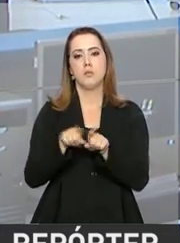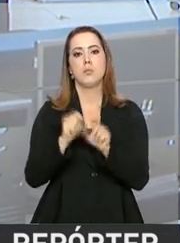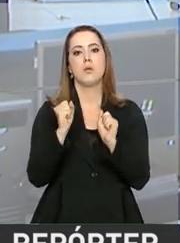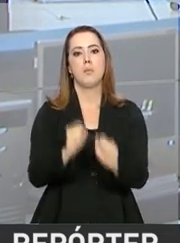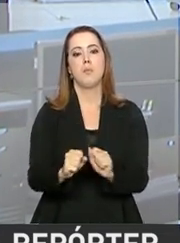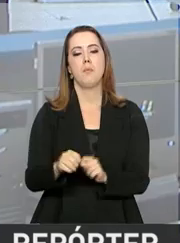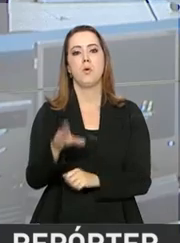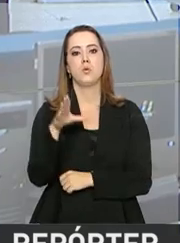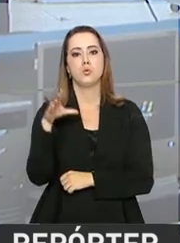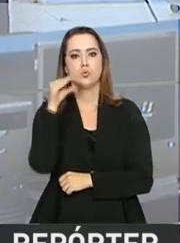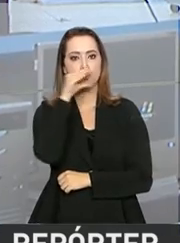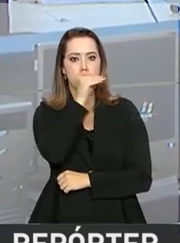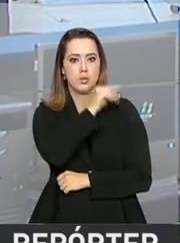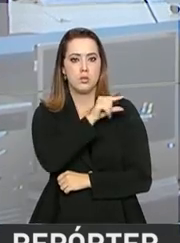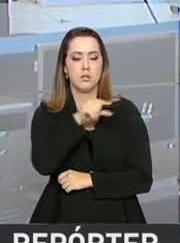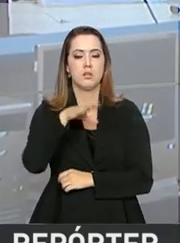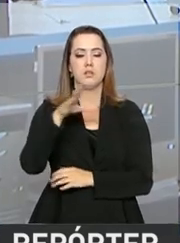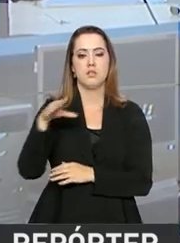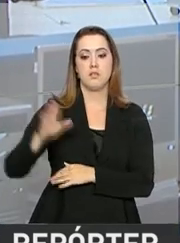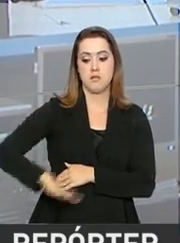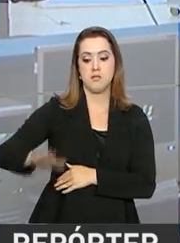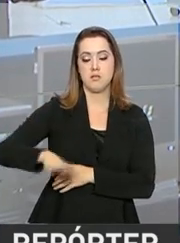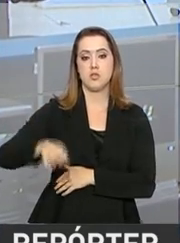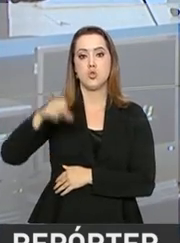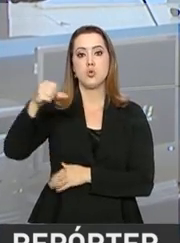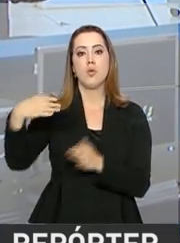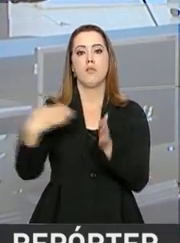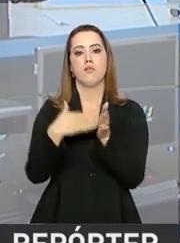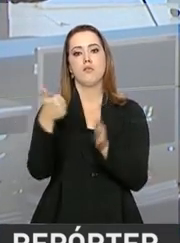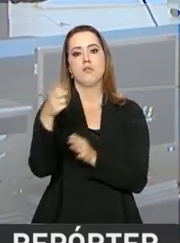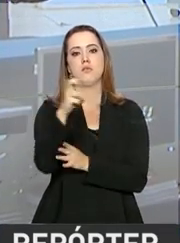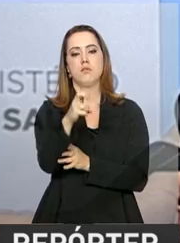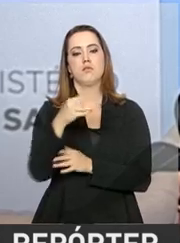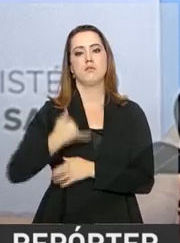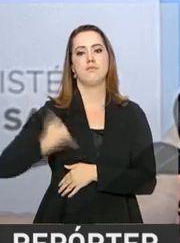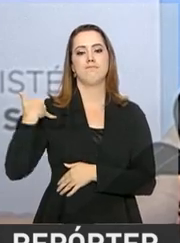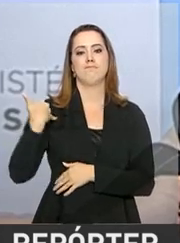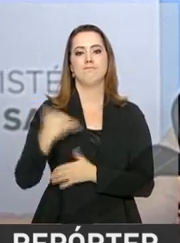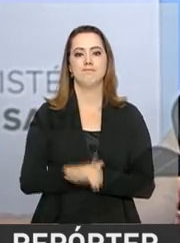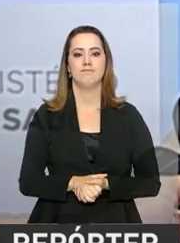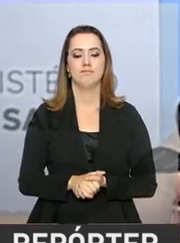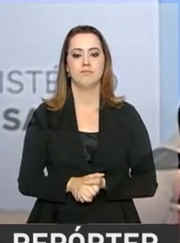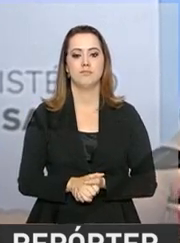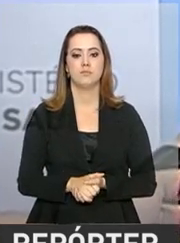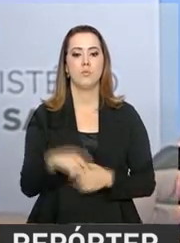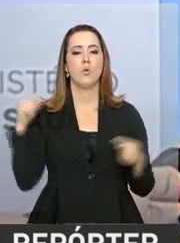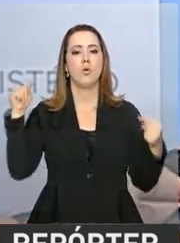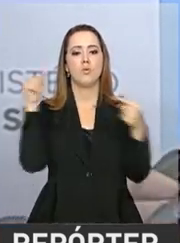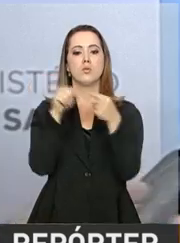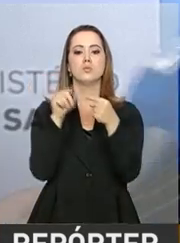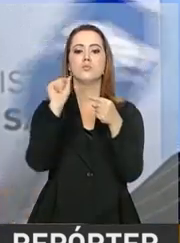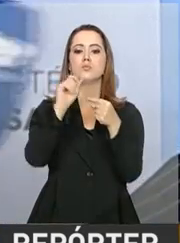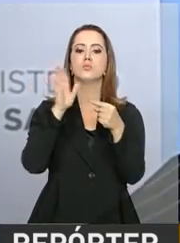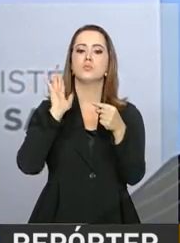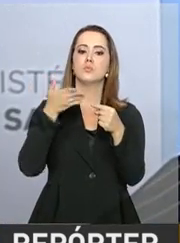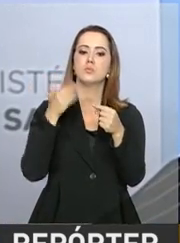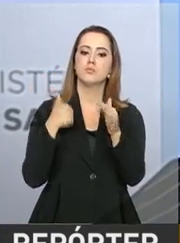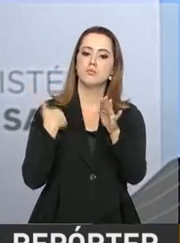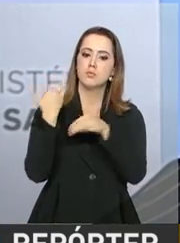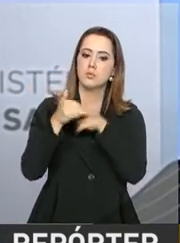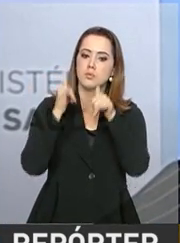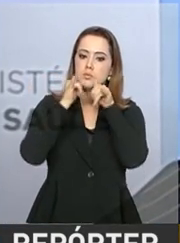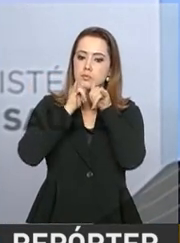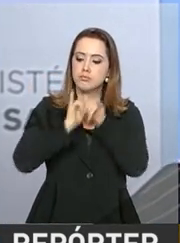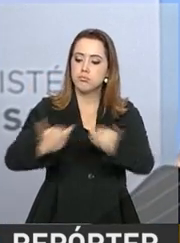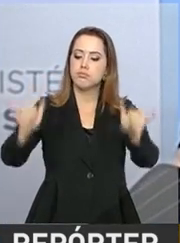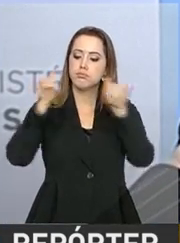crianças e adolescentes entre 9 e 15 anos incompletos. O objetivo é que, já que fazemos uma campanha